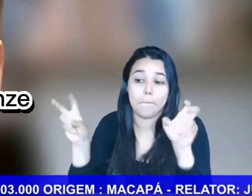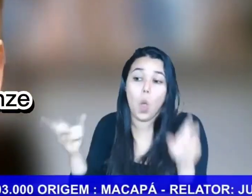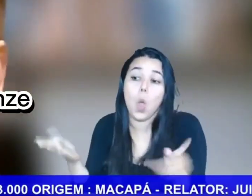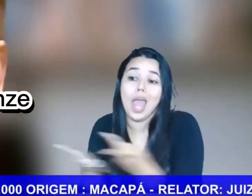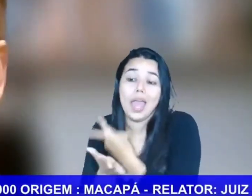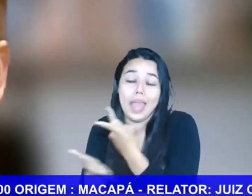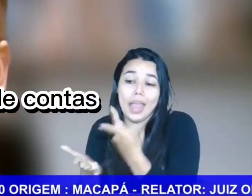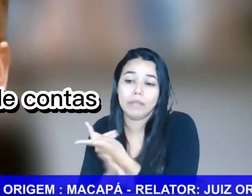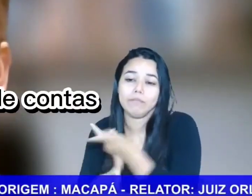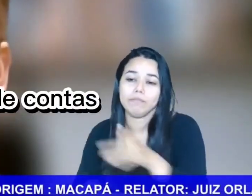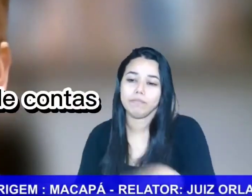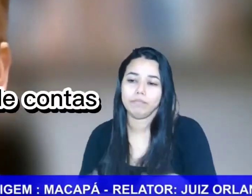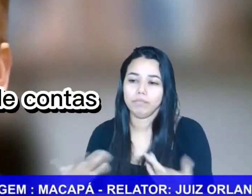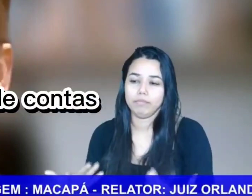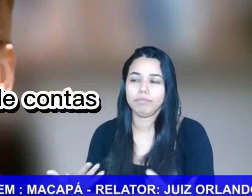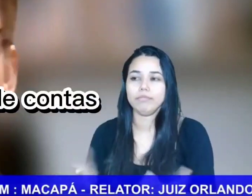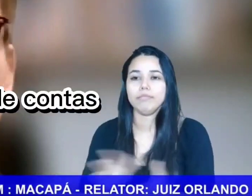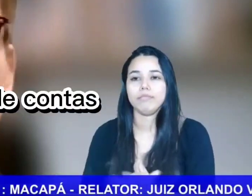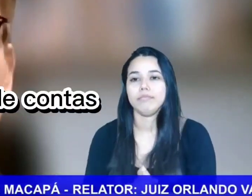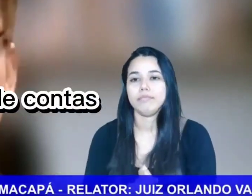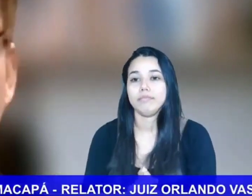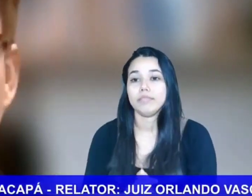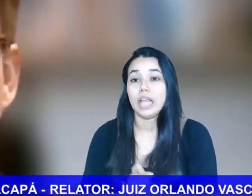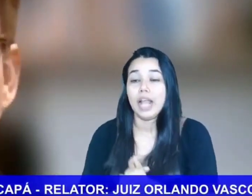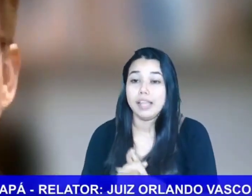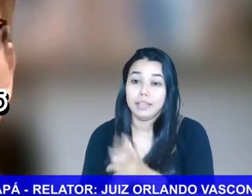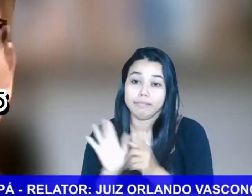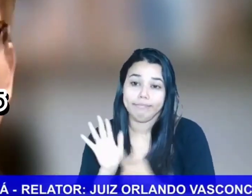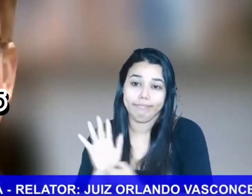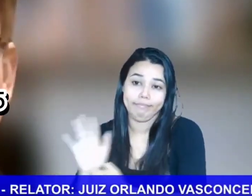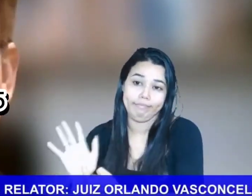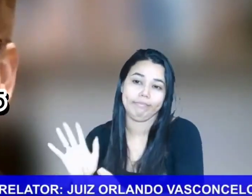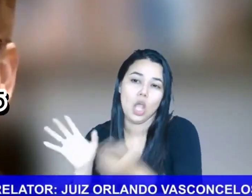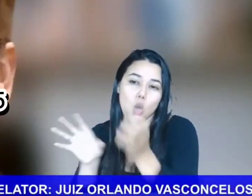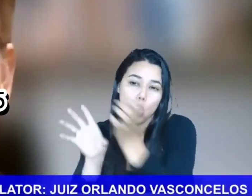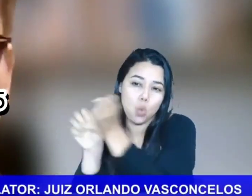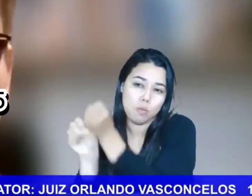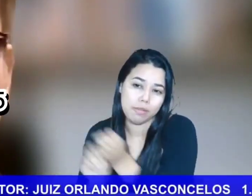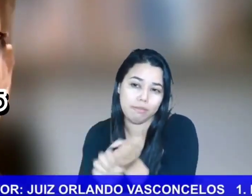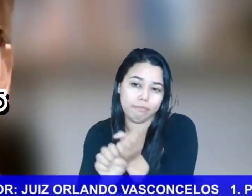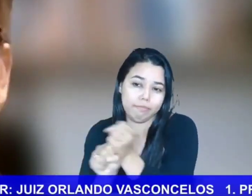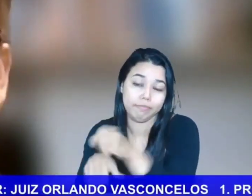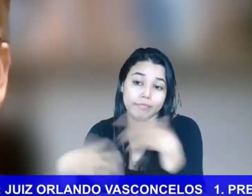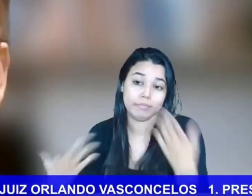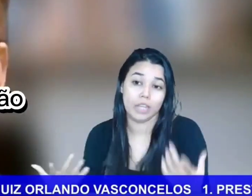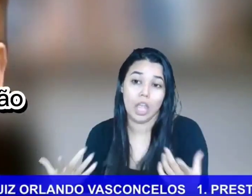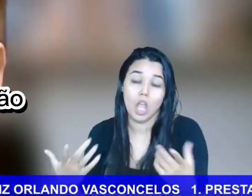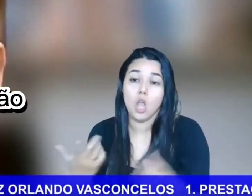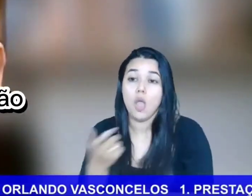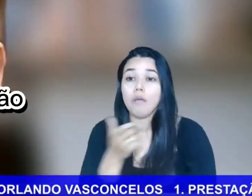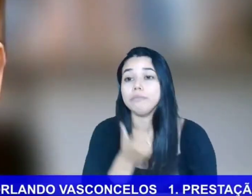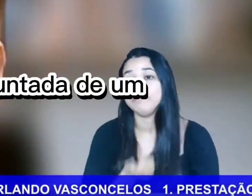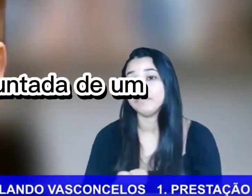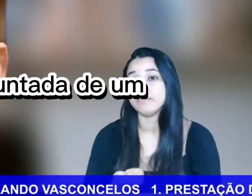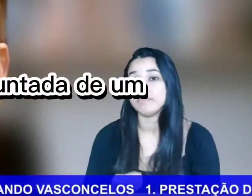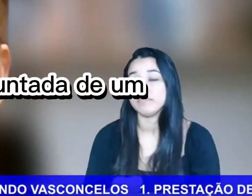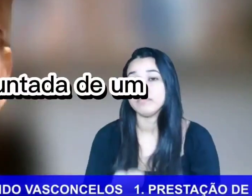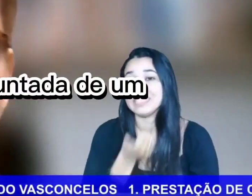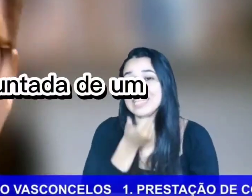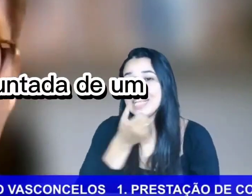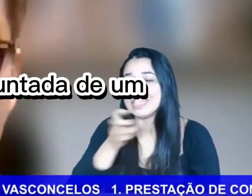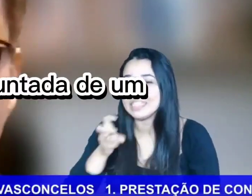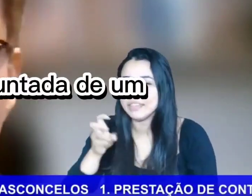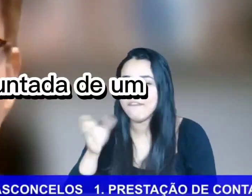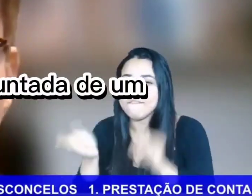e 15 da presente prestação de contas. Acerca do item 15, de fato, havia uma incorreção que consistia